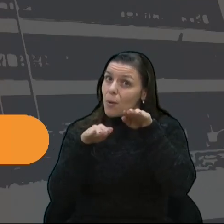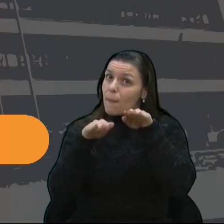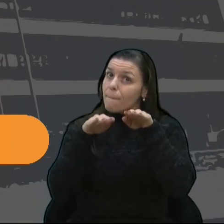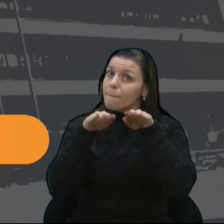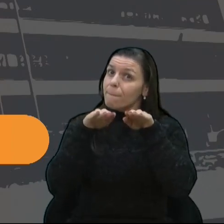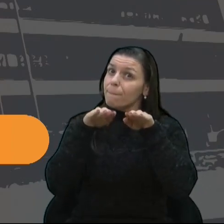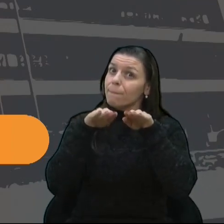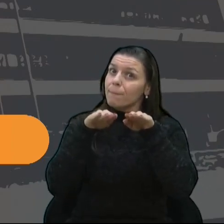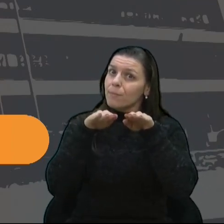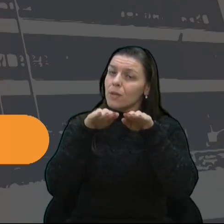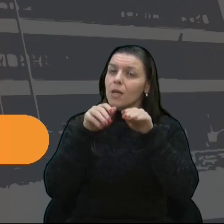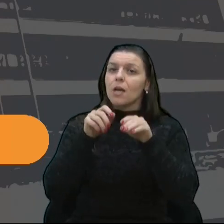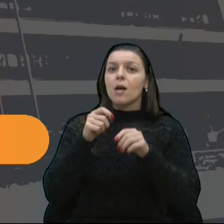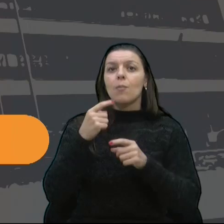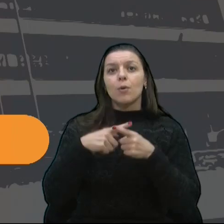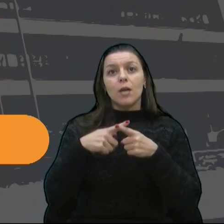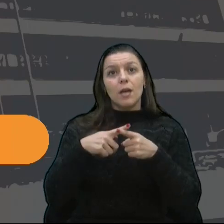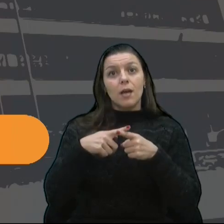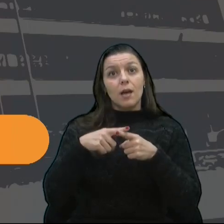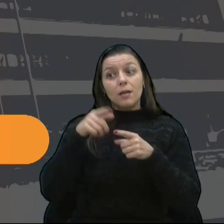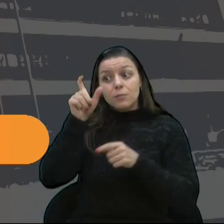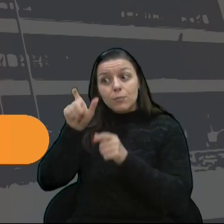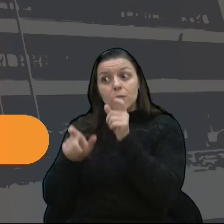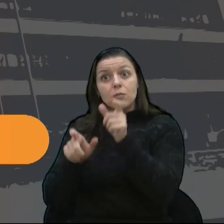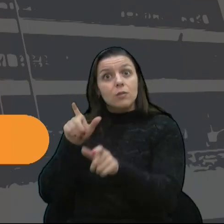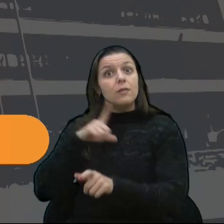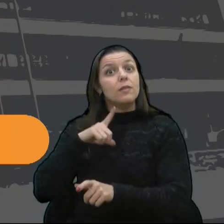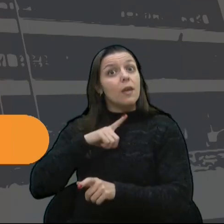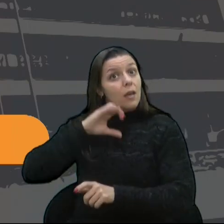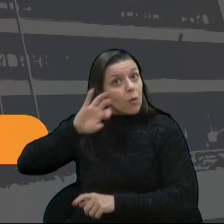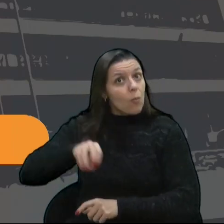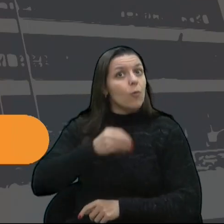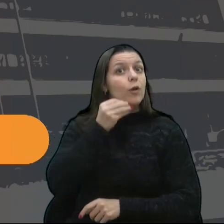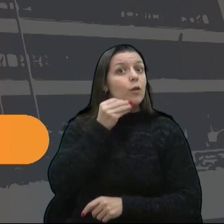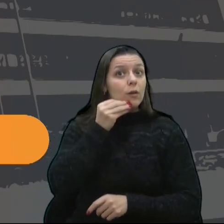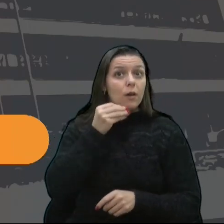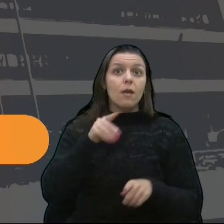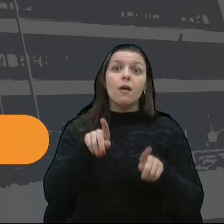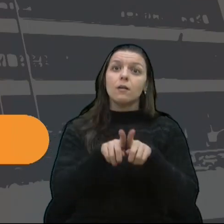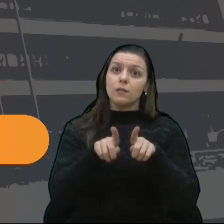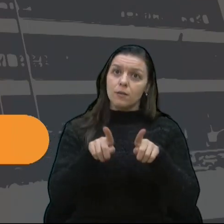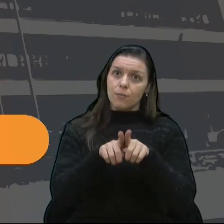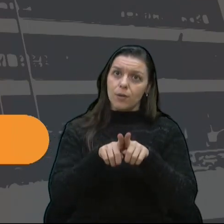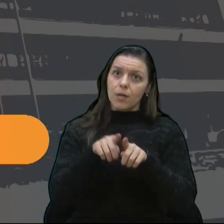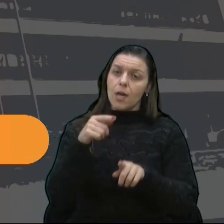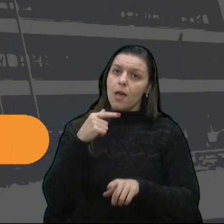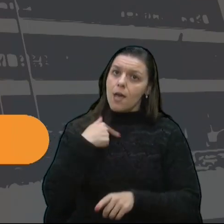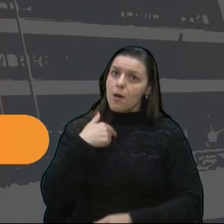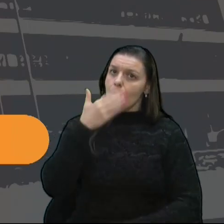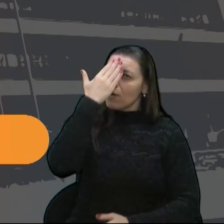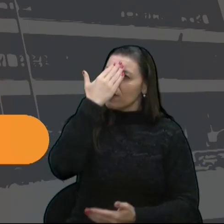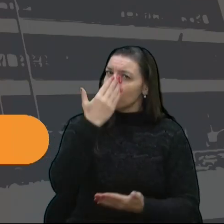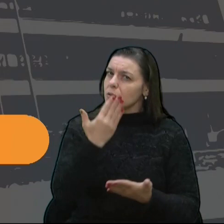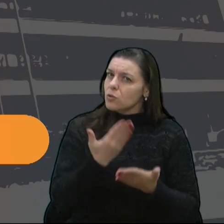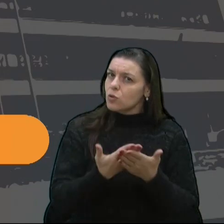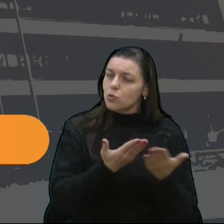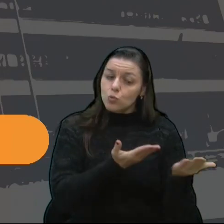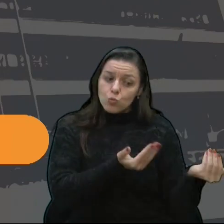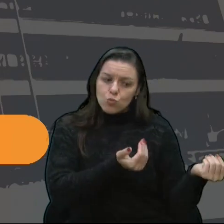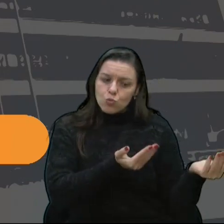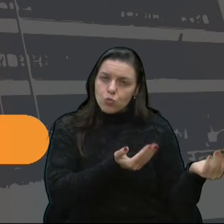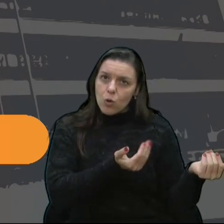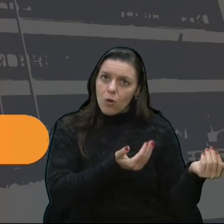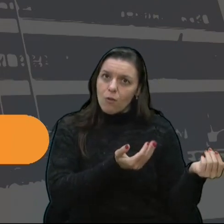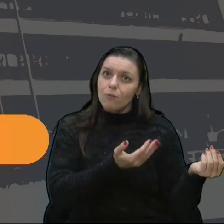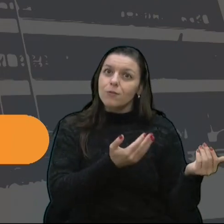possam ter realmente acesso a oportunidades. Então, eu acredito muito nessa geração que está vindo, porque eles já estão vindo, parece